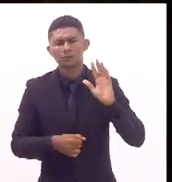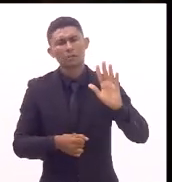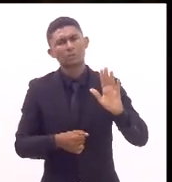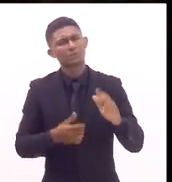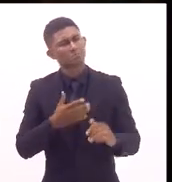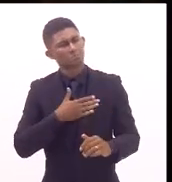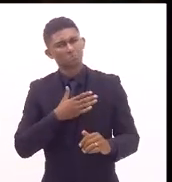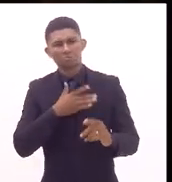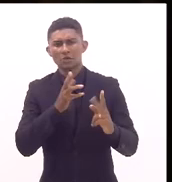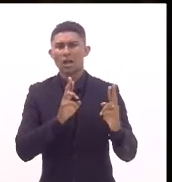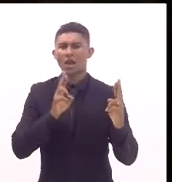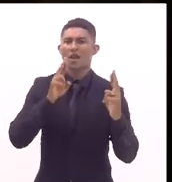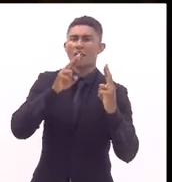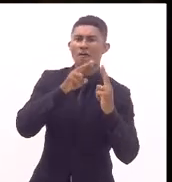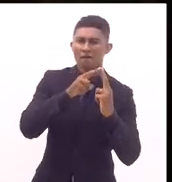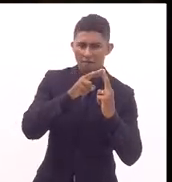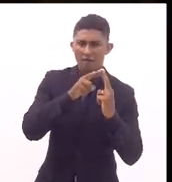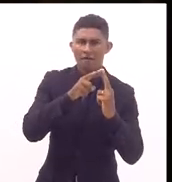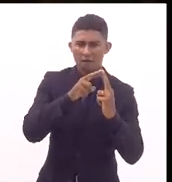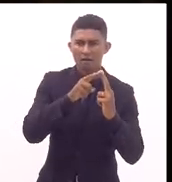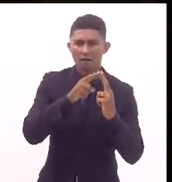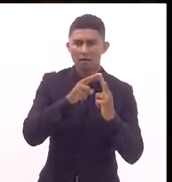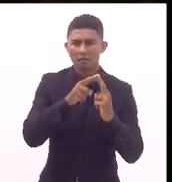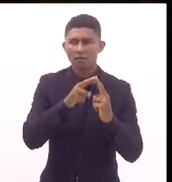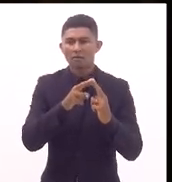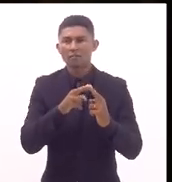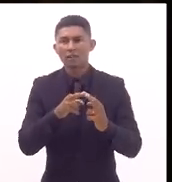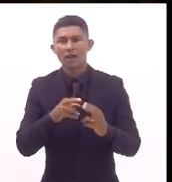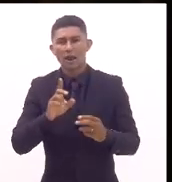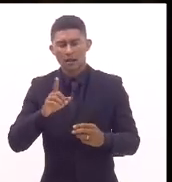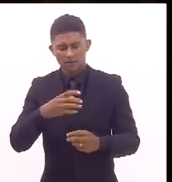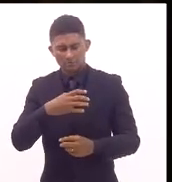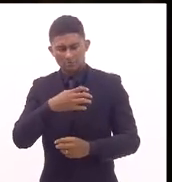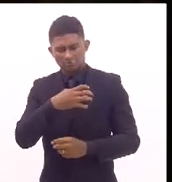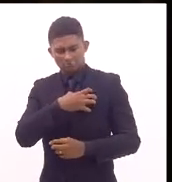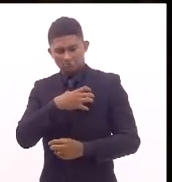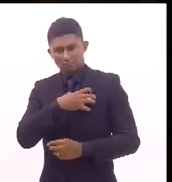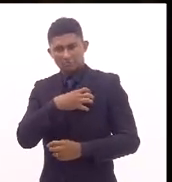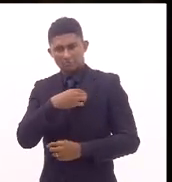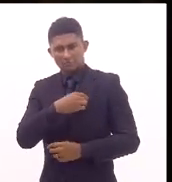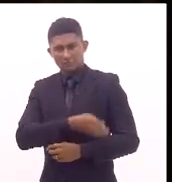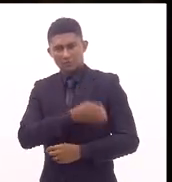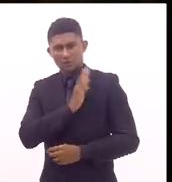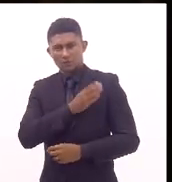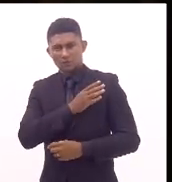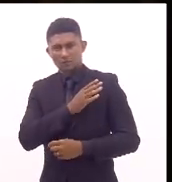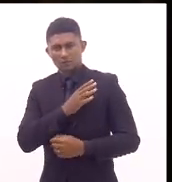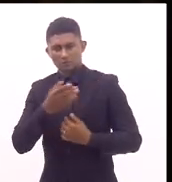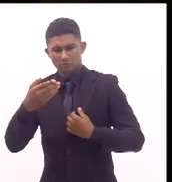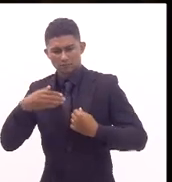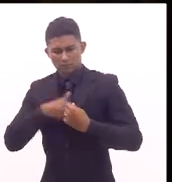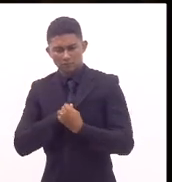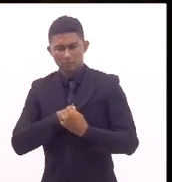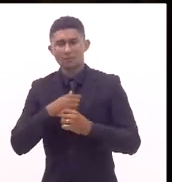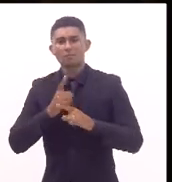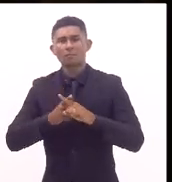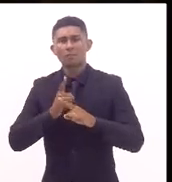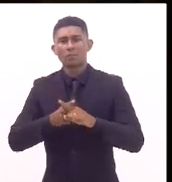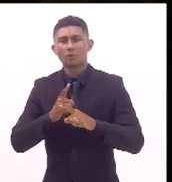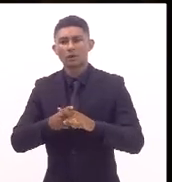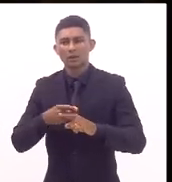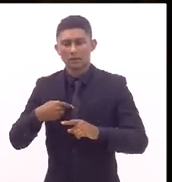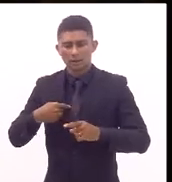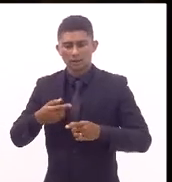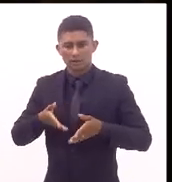referências eram muito cravada no meu coração porque é que me pariu foi uma mulher